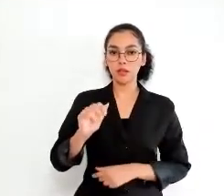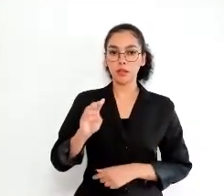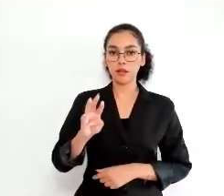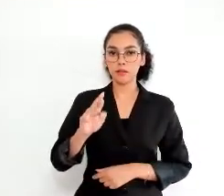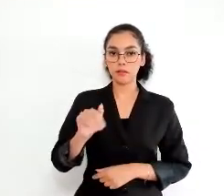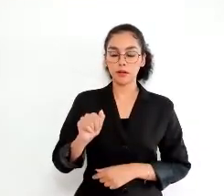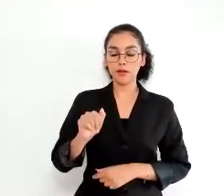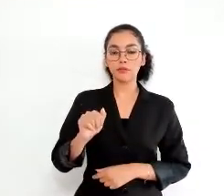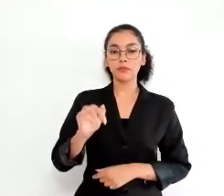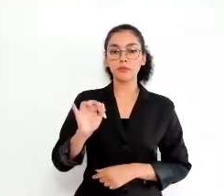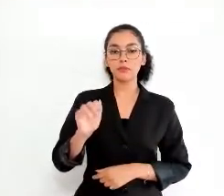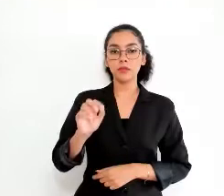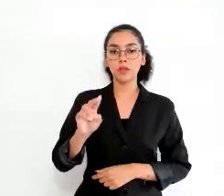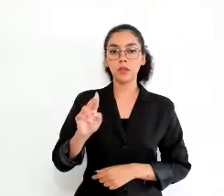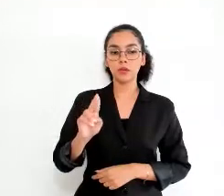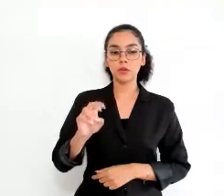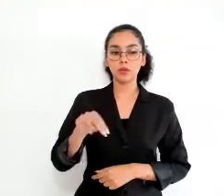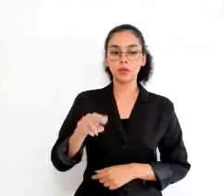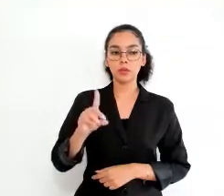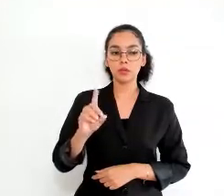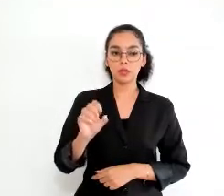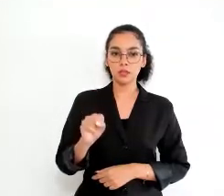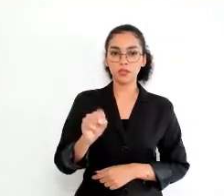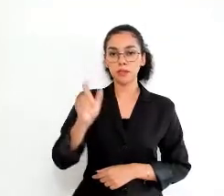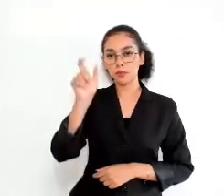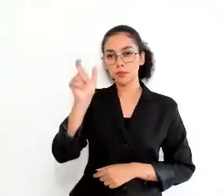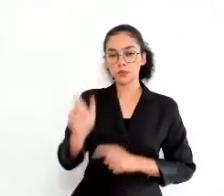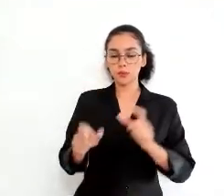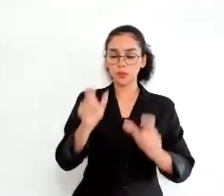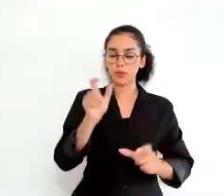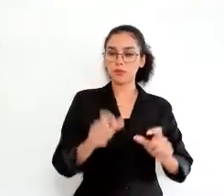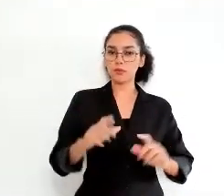Seabra Fagundes, serão homenageados as seguintes personalidades: